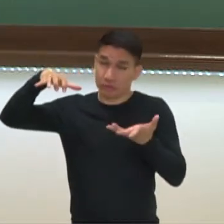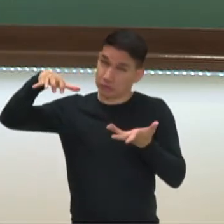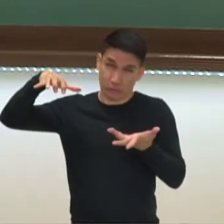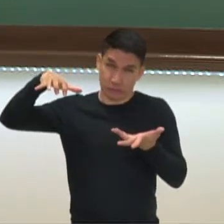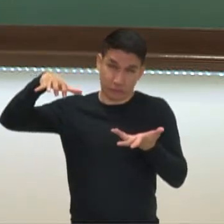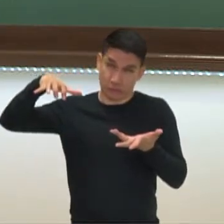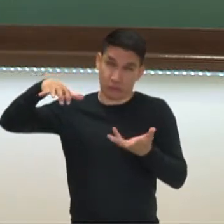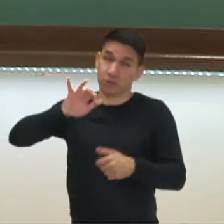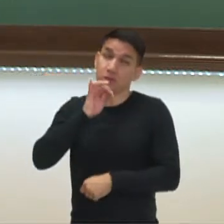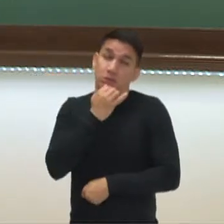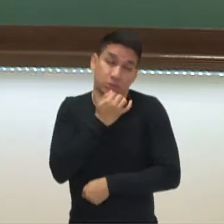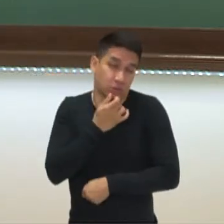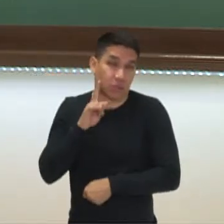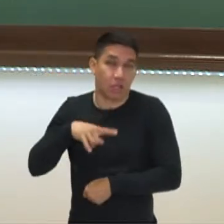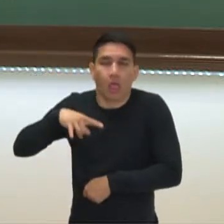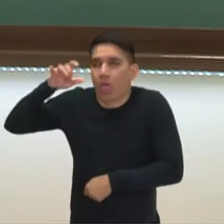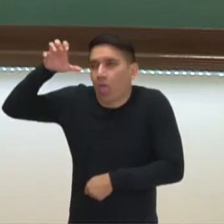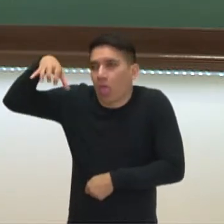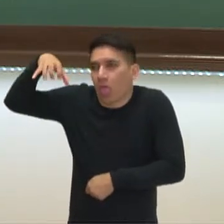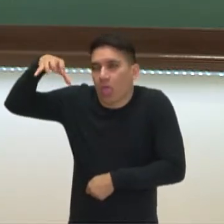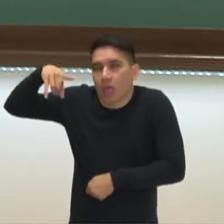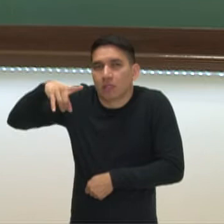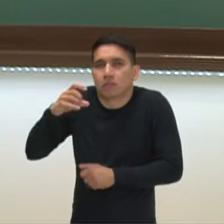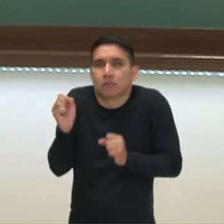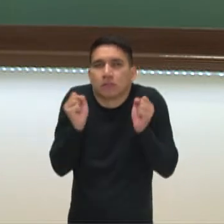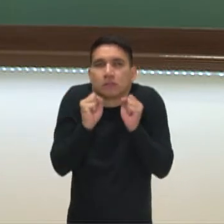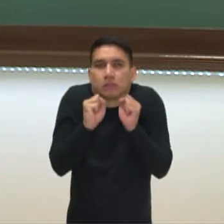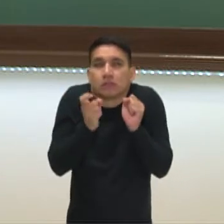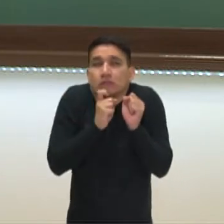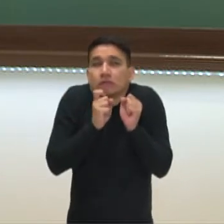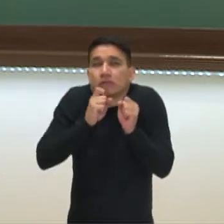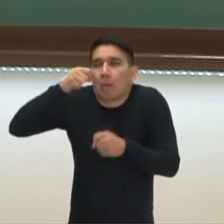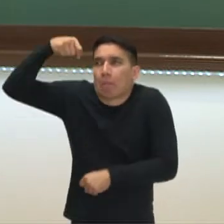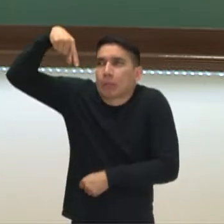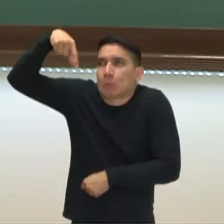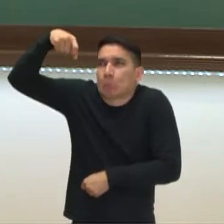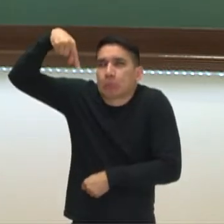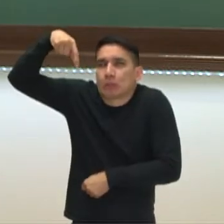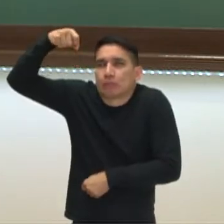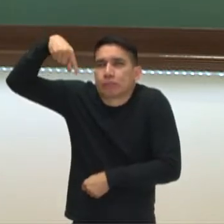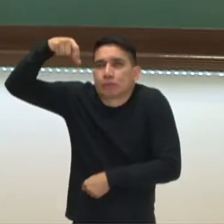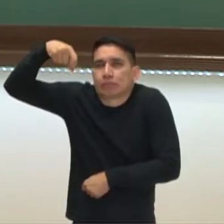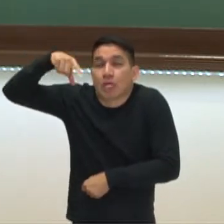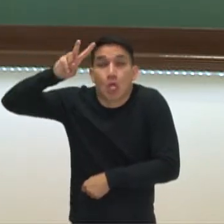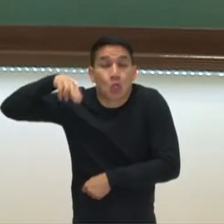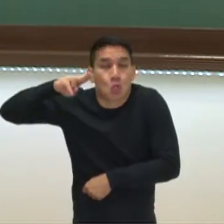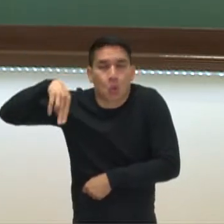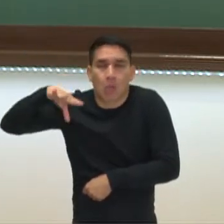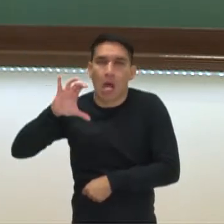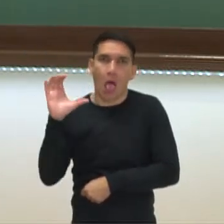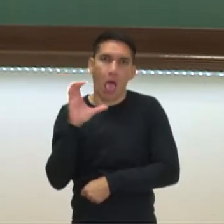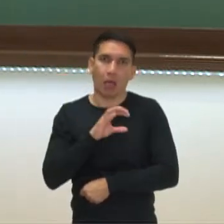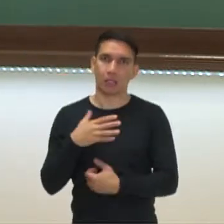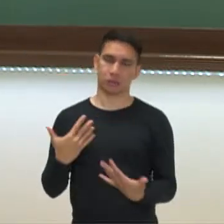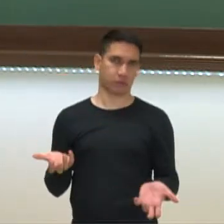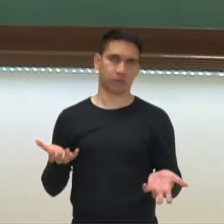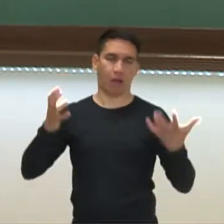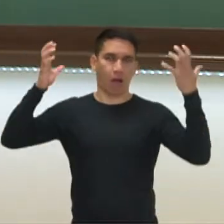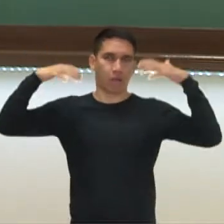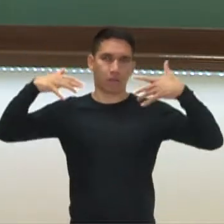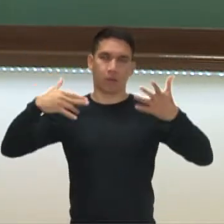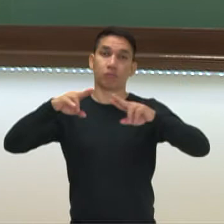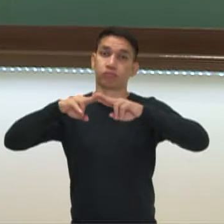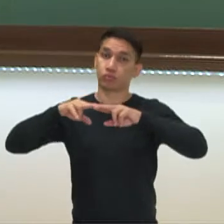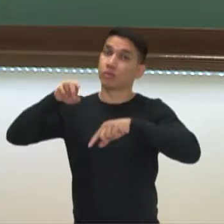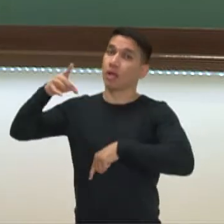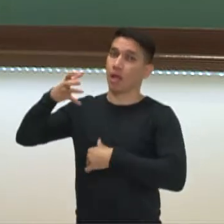né? É aquele chuveiro que fica ali, você fica ali com aquele fiozinho de água assim, e não esquenta nunca. Então, esse caso, né, você quer que